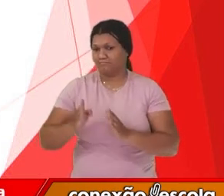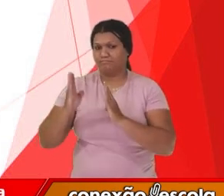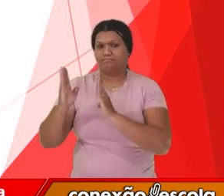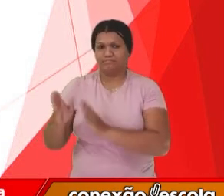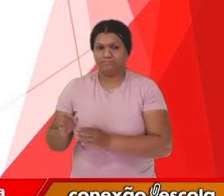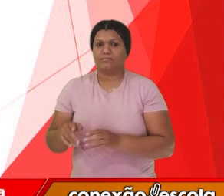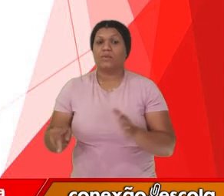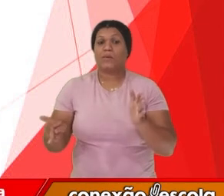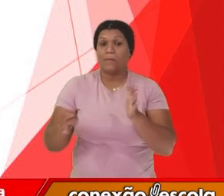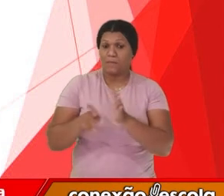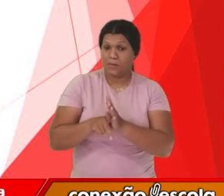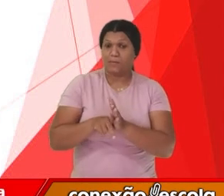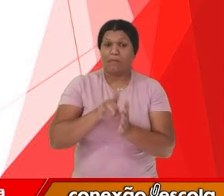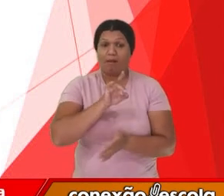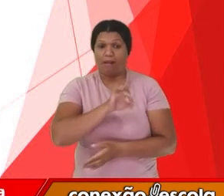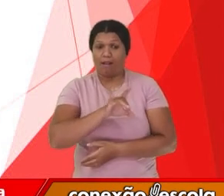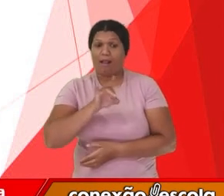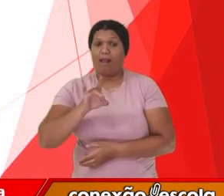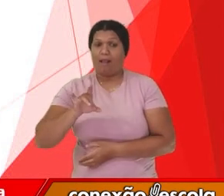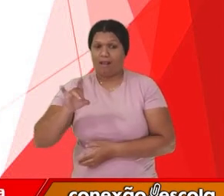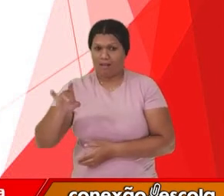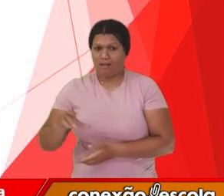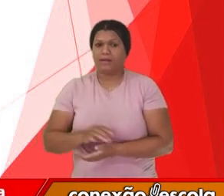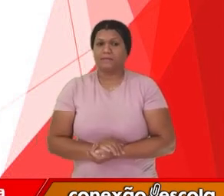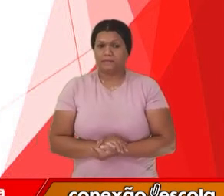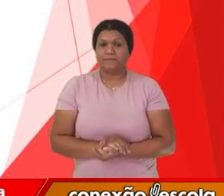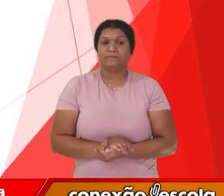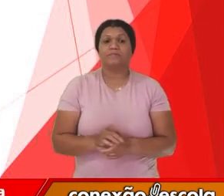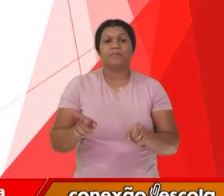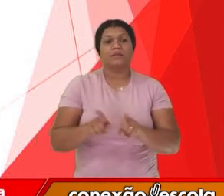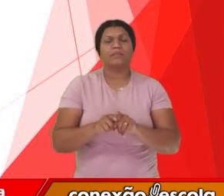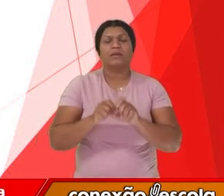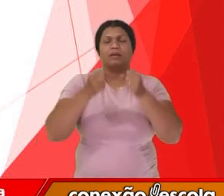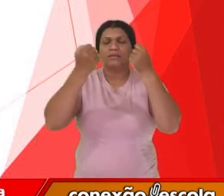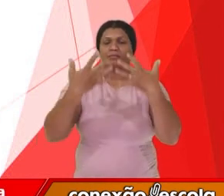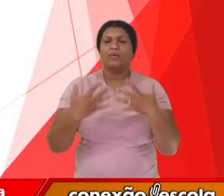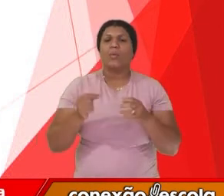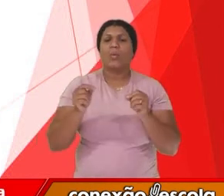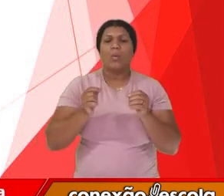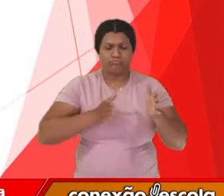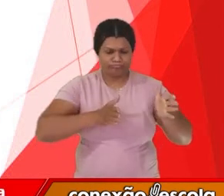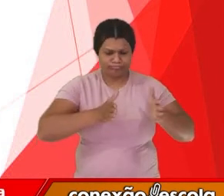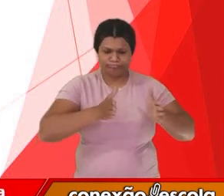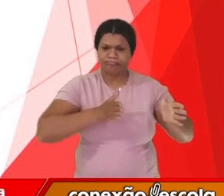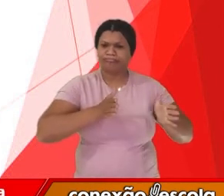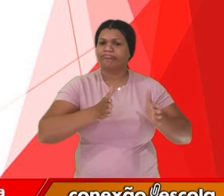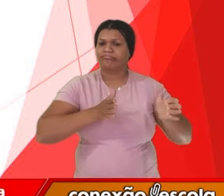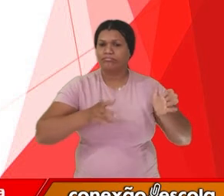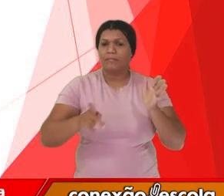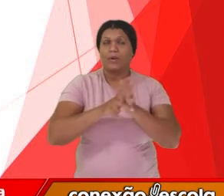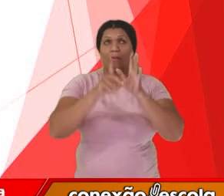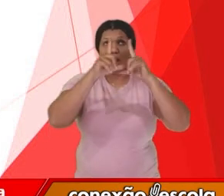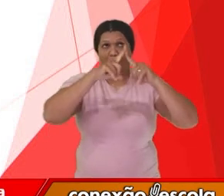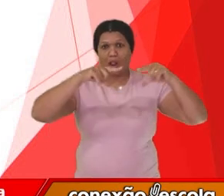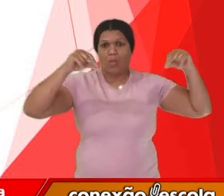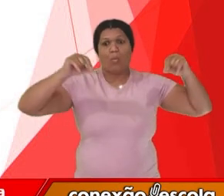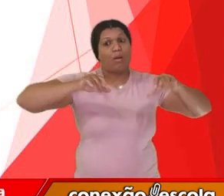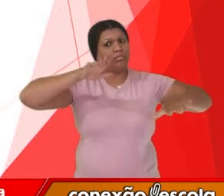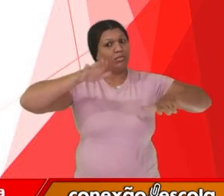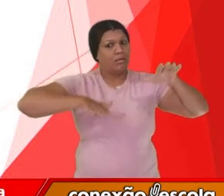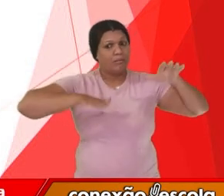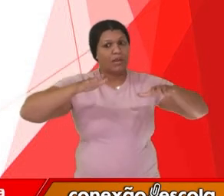os equinócios. Falamos também sobre as fases da Lua, que elas vão variar de acordo com a posição do